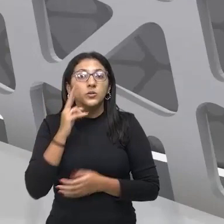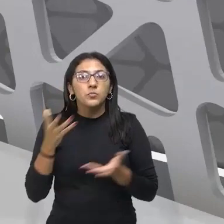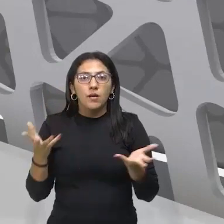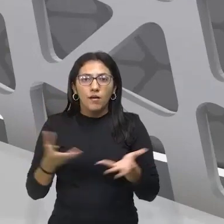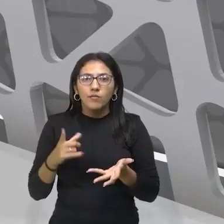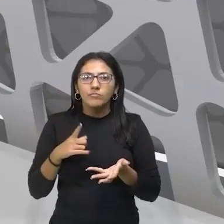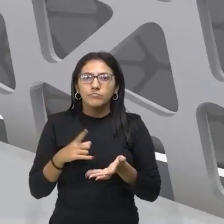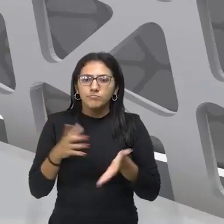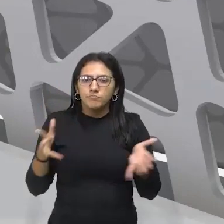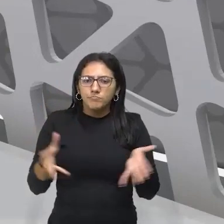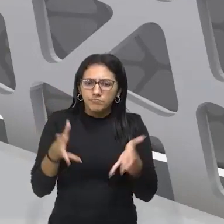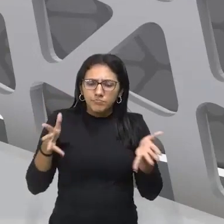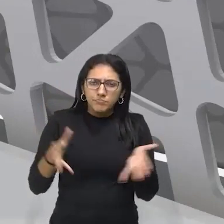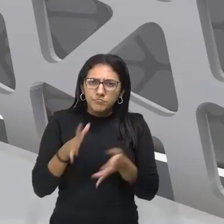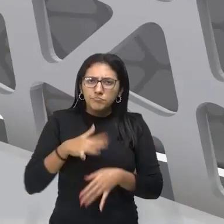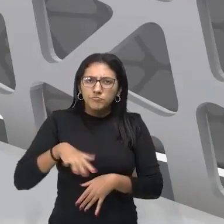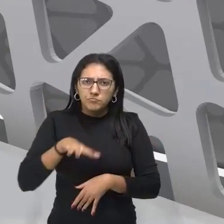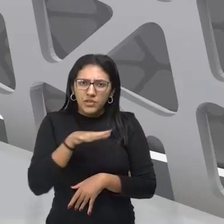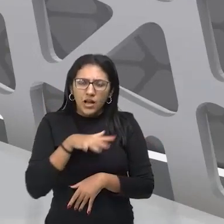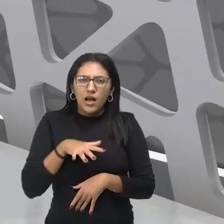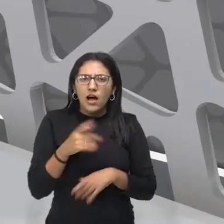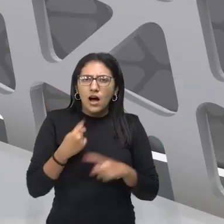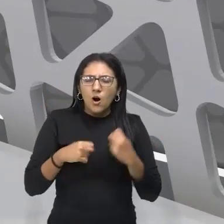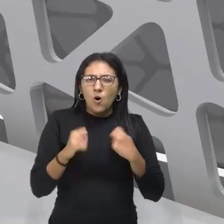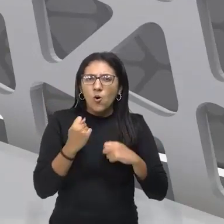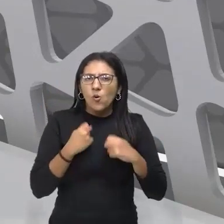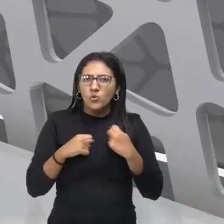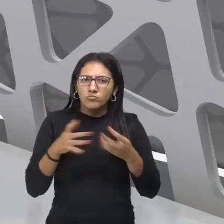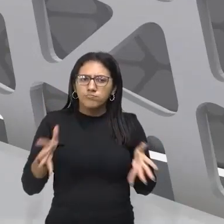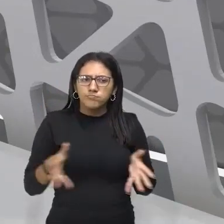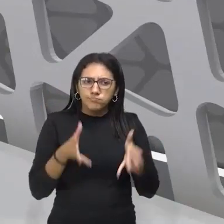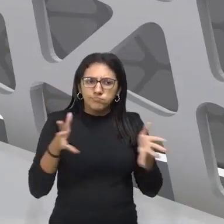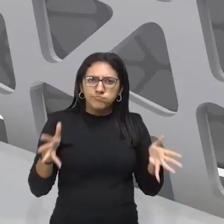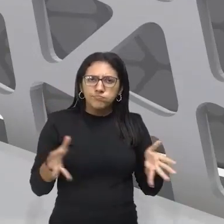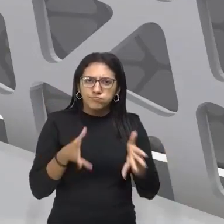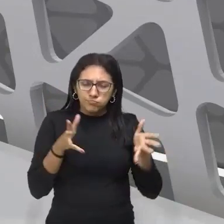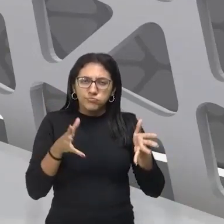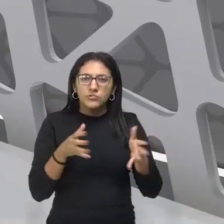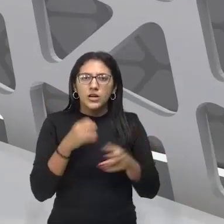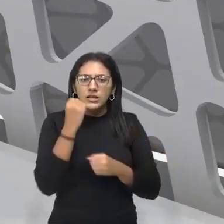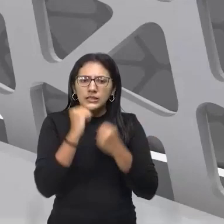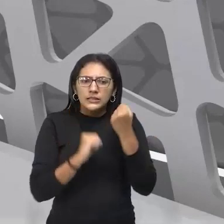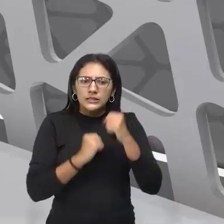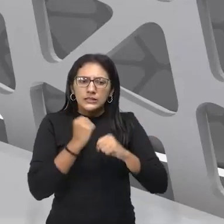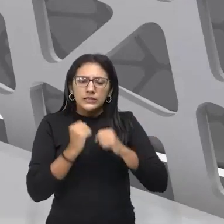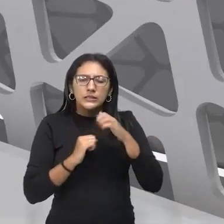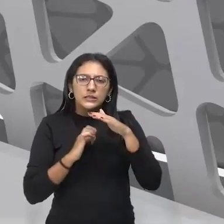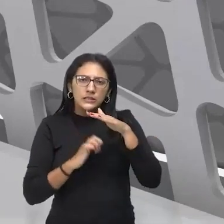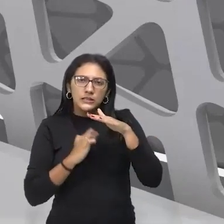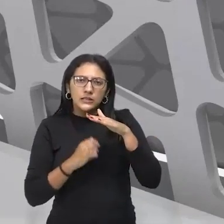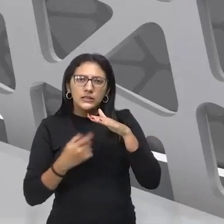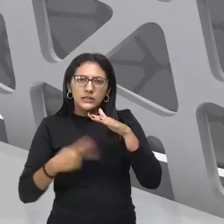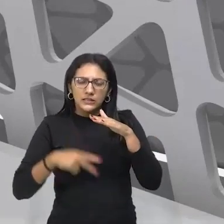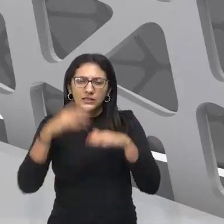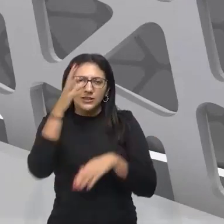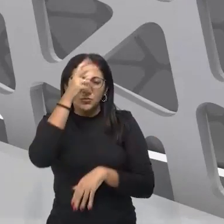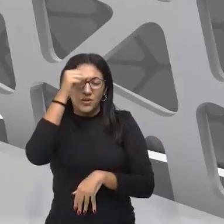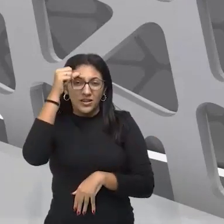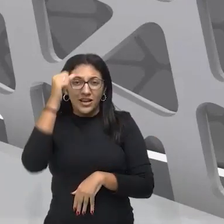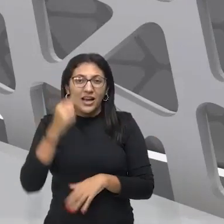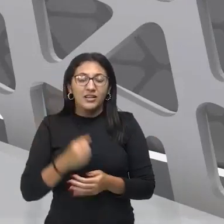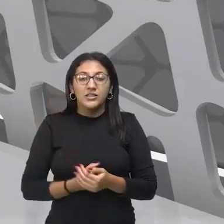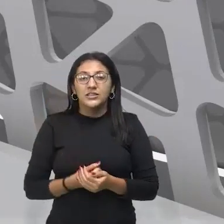Basta você observar que hoje, apesar de todos os incentivos fiscais que existem para as fábricas virem